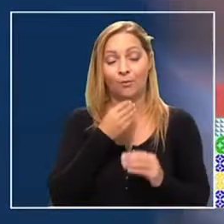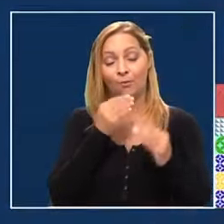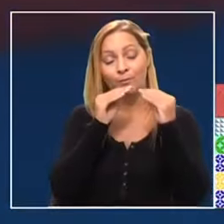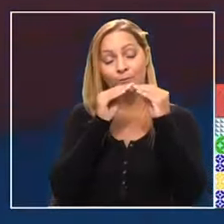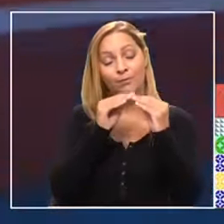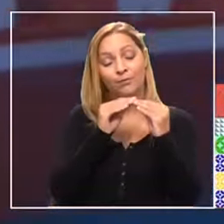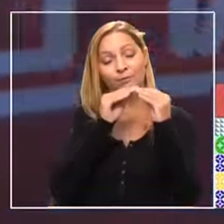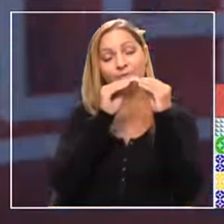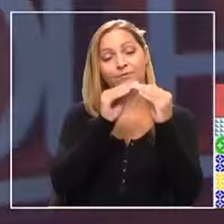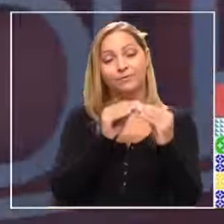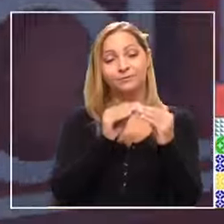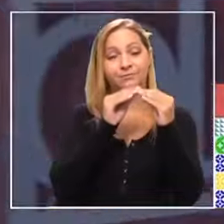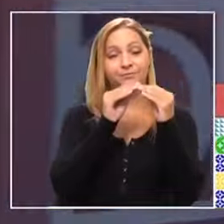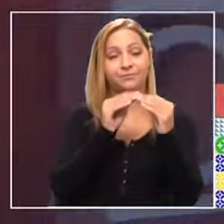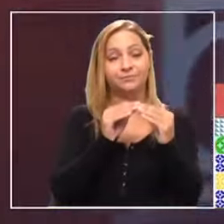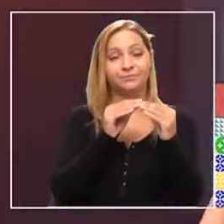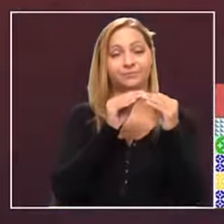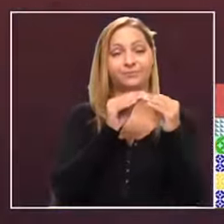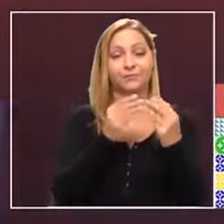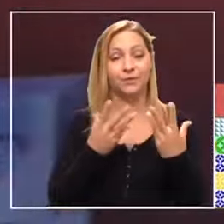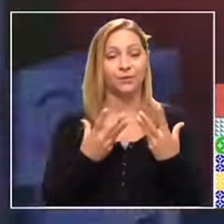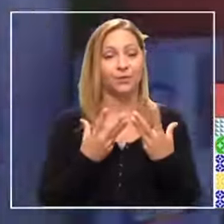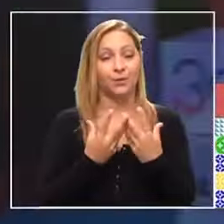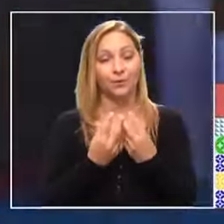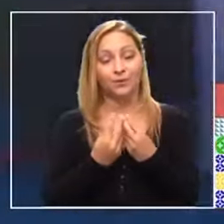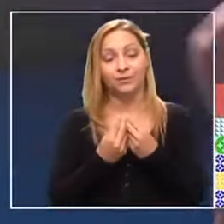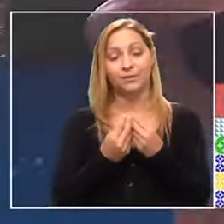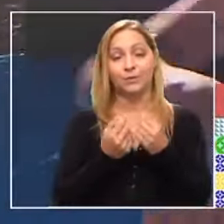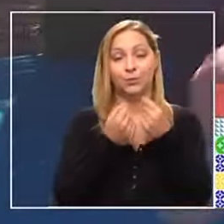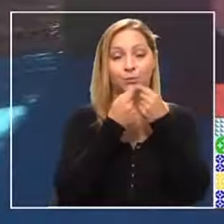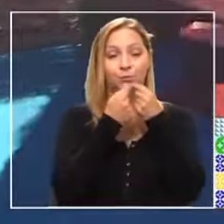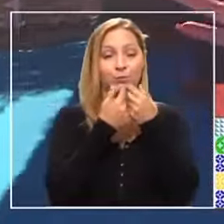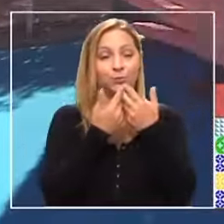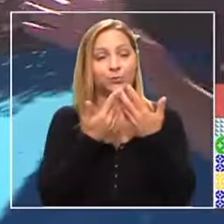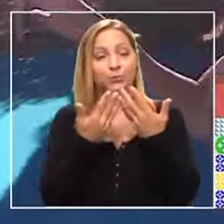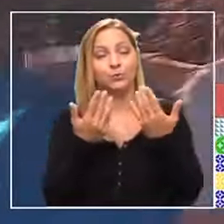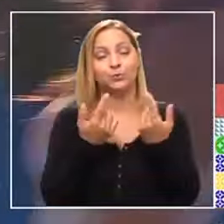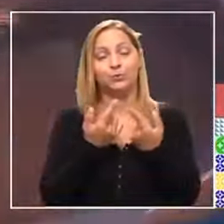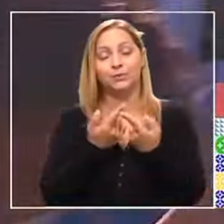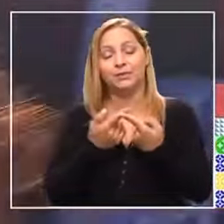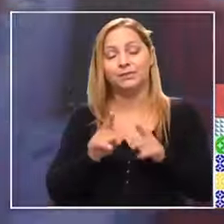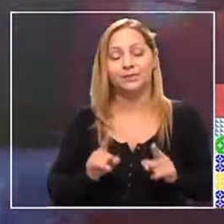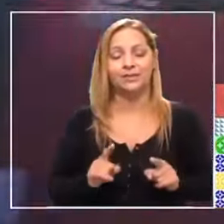beijava. Contigo tudo era tão diferente,